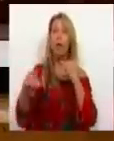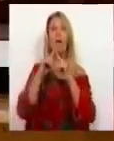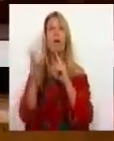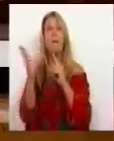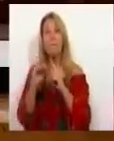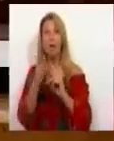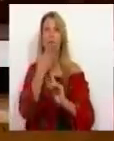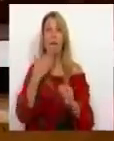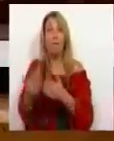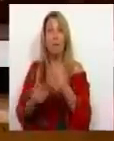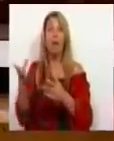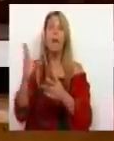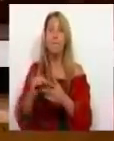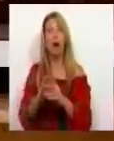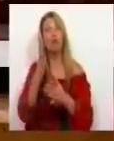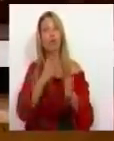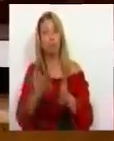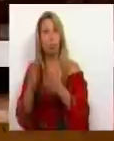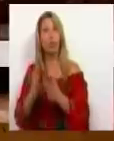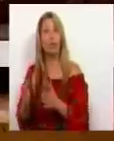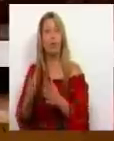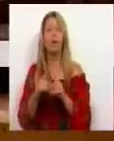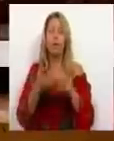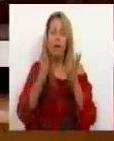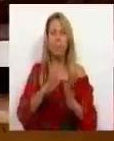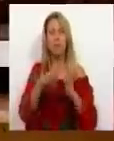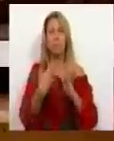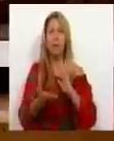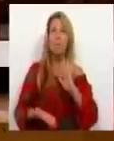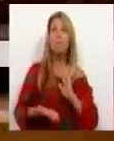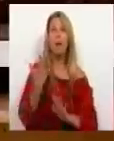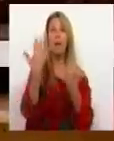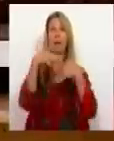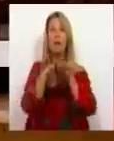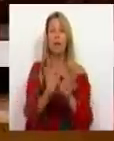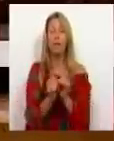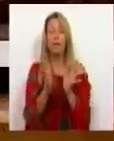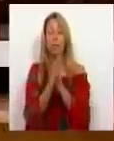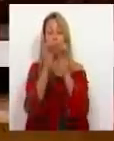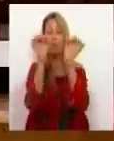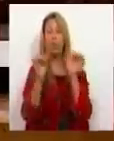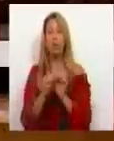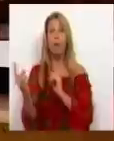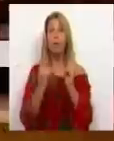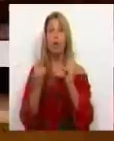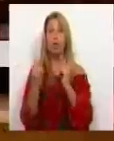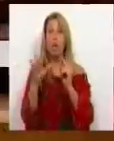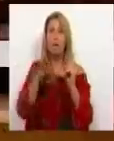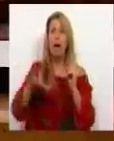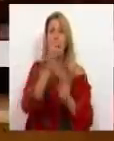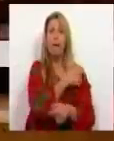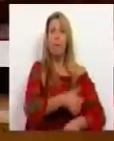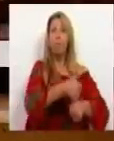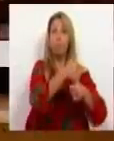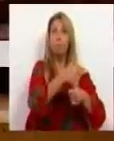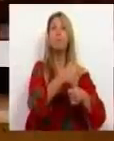produtiva. É preciso, por fim, mais planeamento, mais e melhor integração de todos os sistemas de transportes nas regiões metropolitanas e